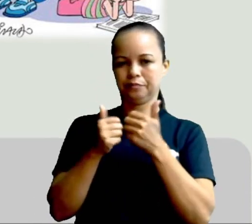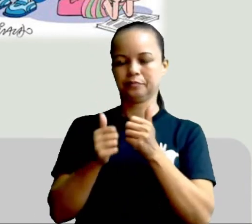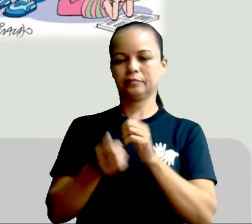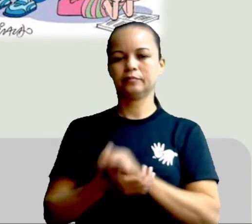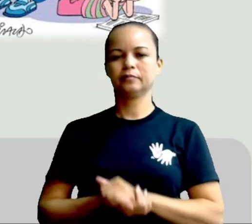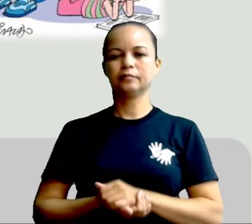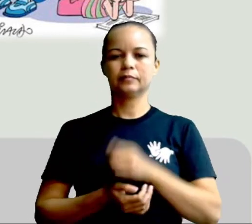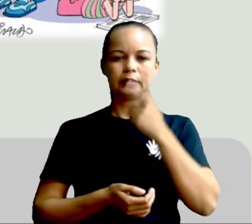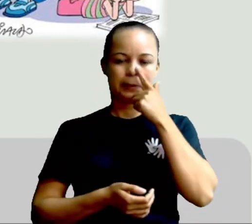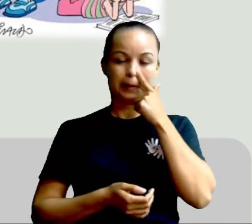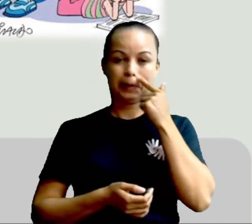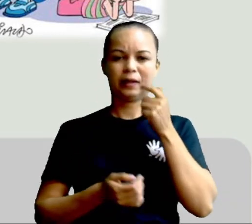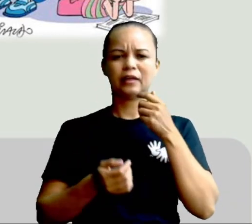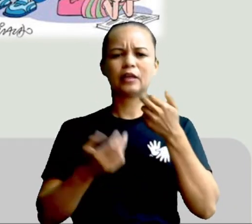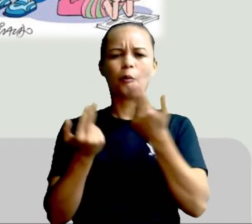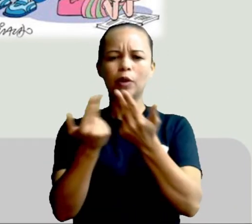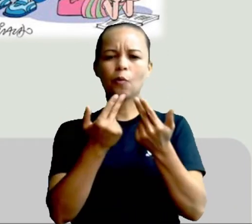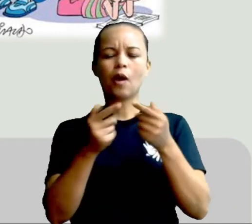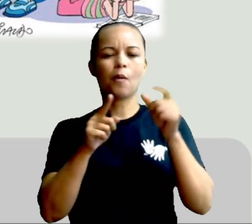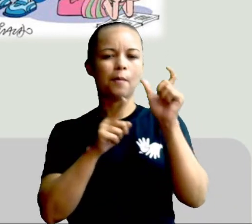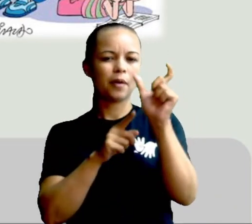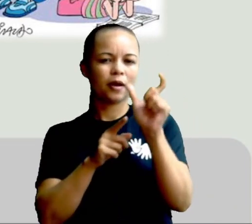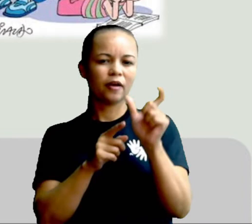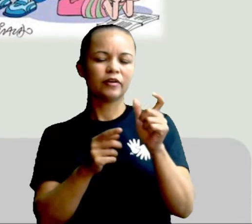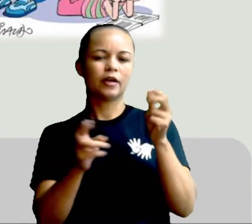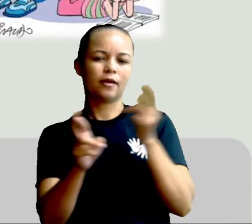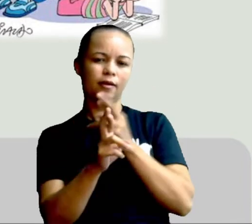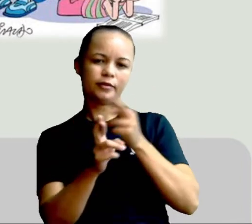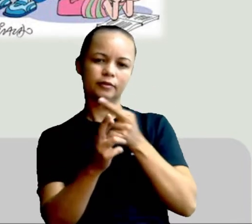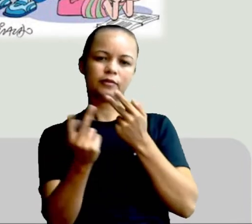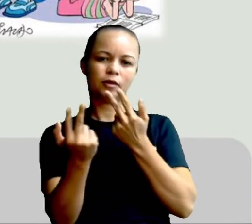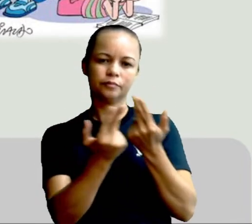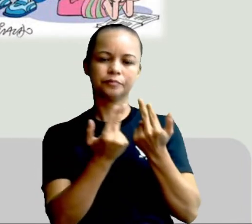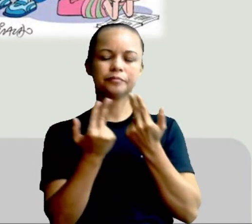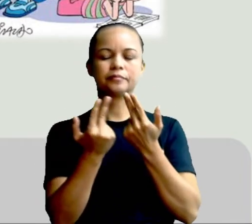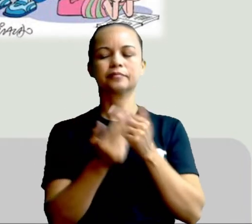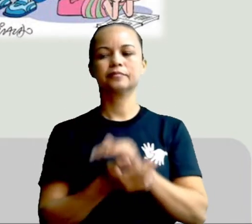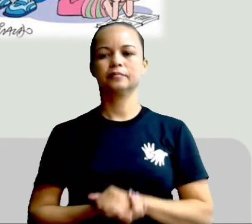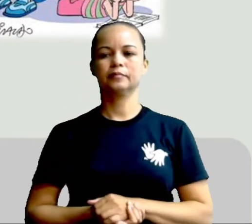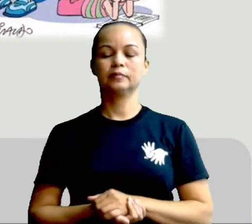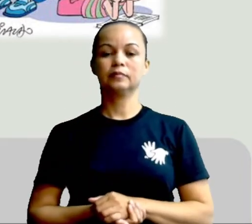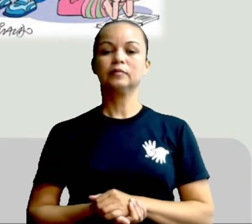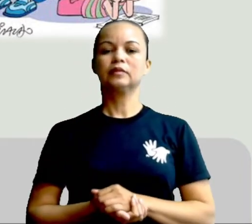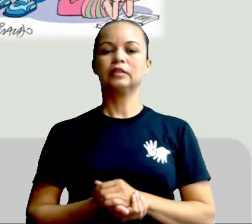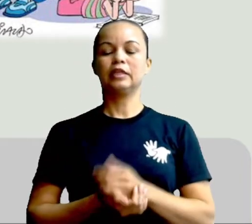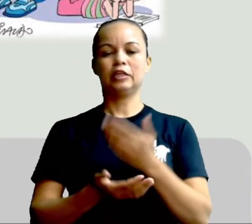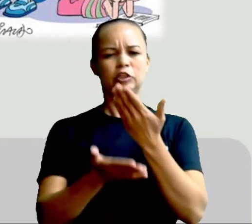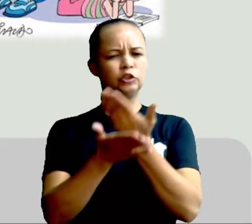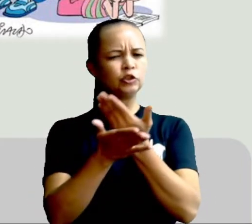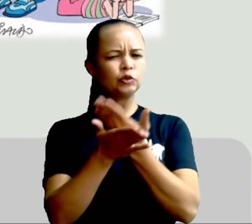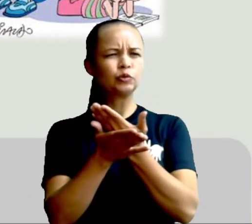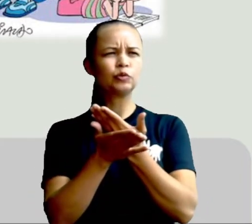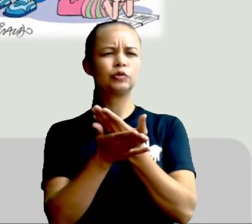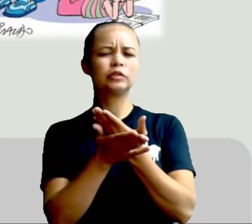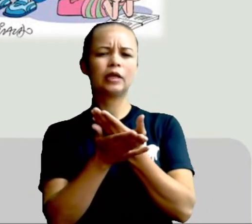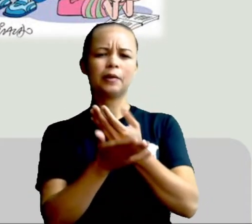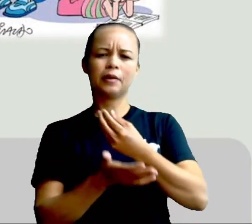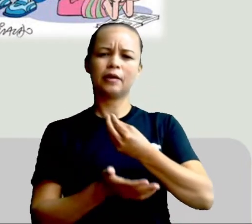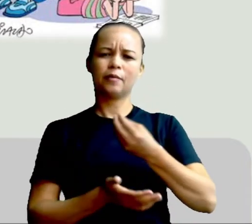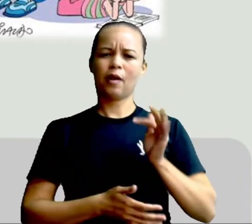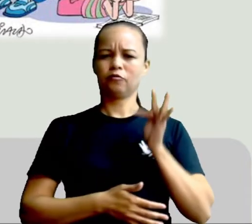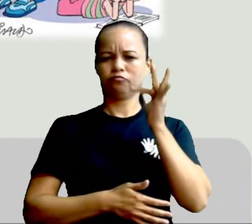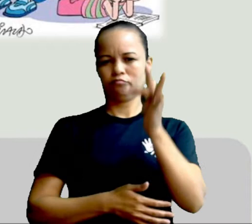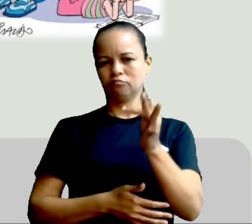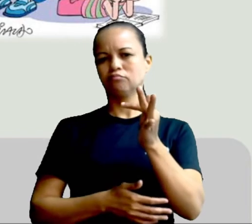aí, né? Mesma palavrinha, estabelecendo outra relação aí. E a última, estudem para a